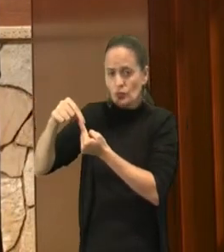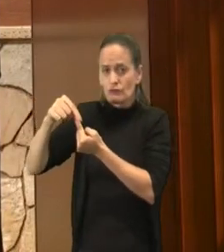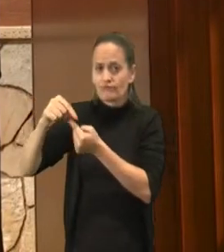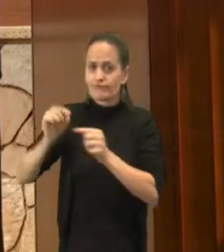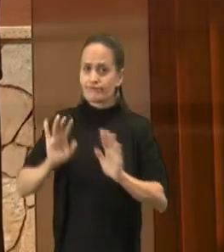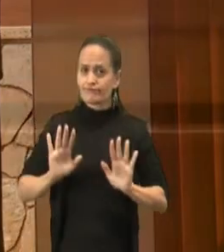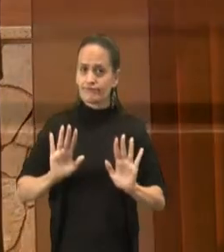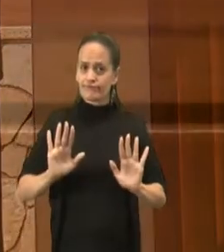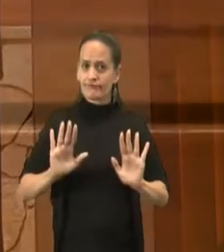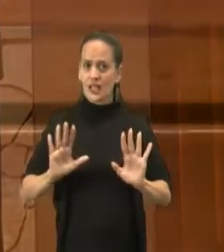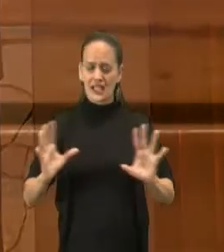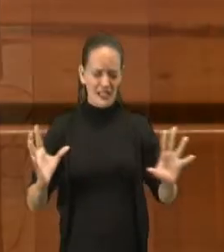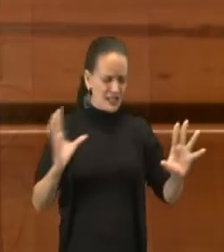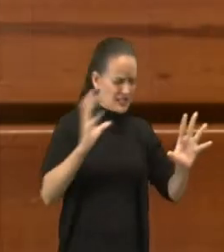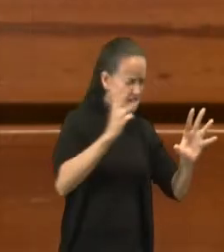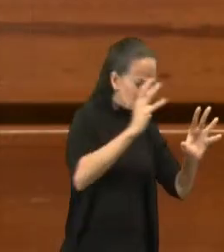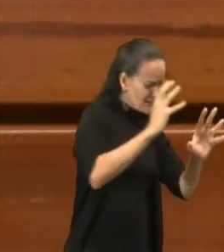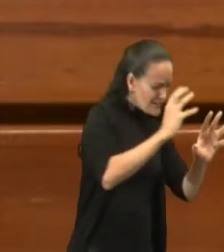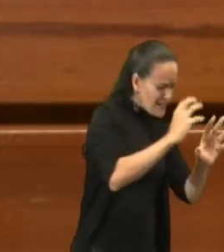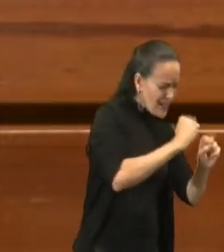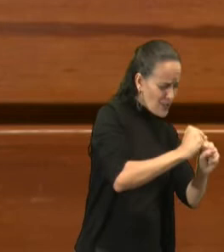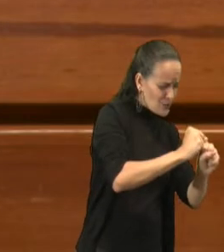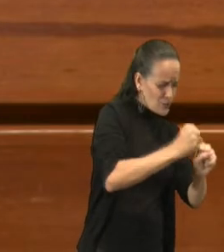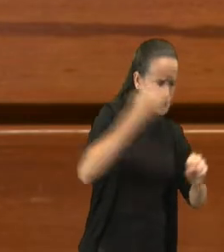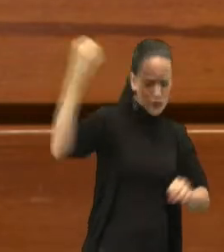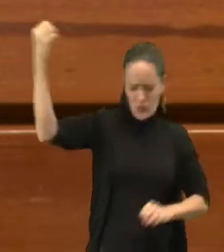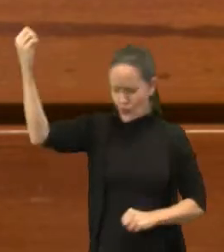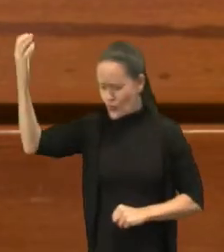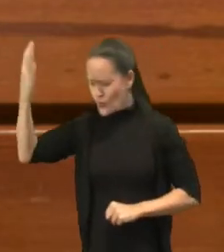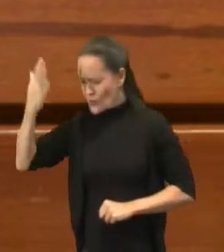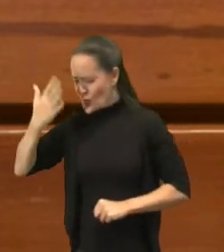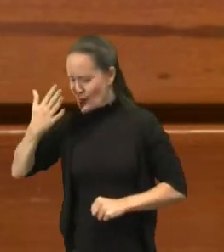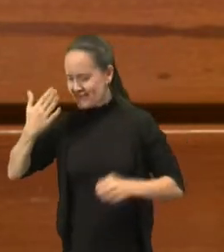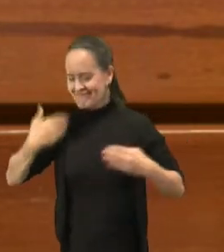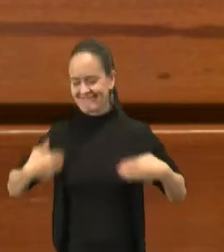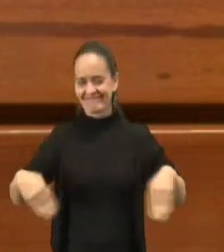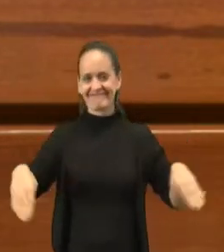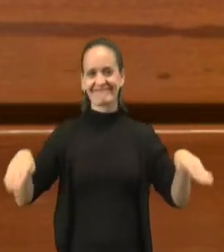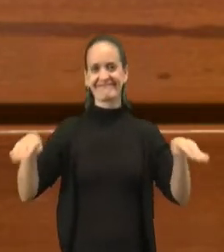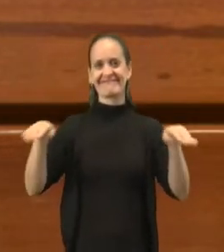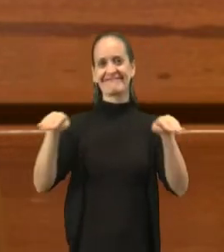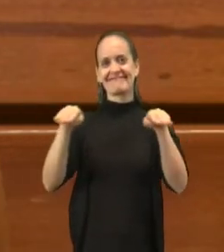redor, as trevas e a luz são